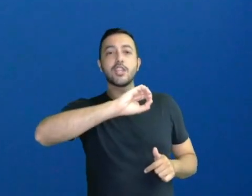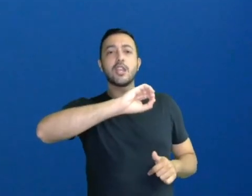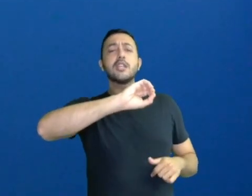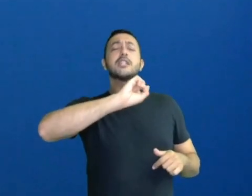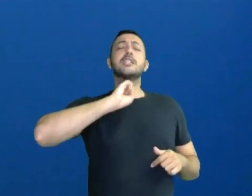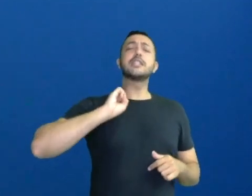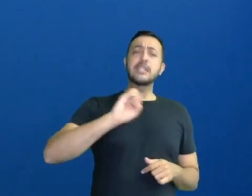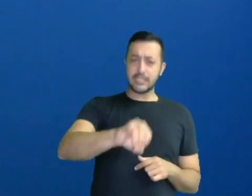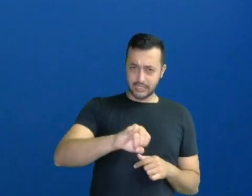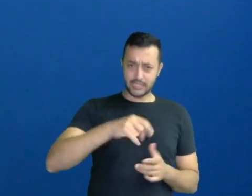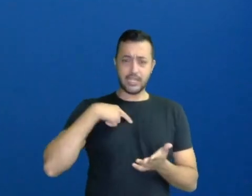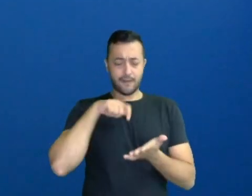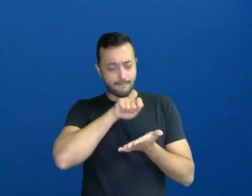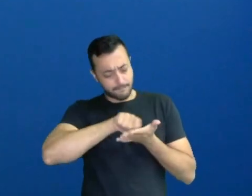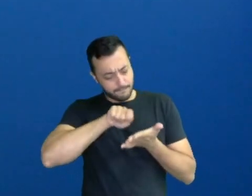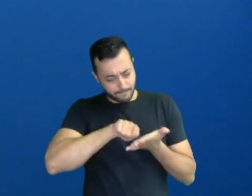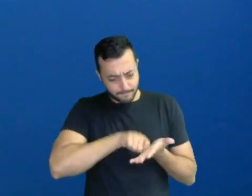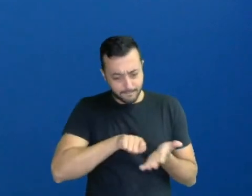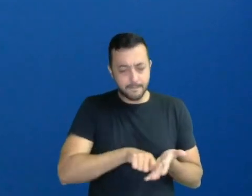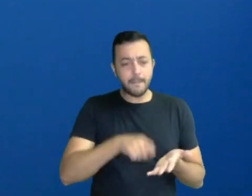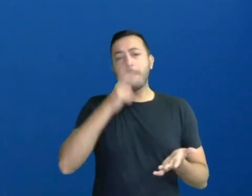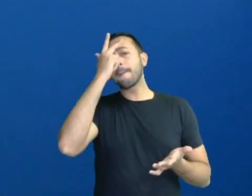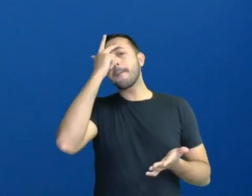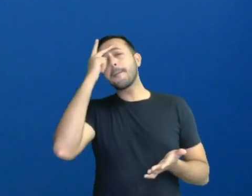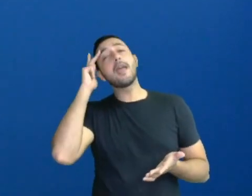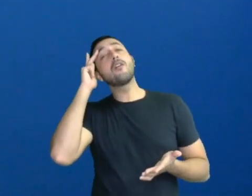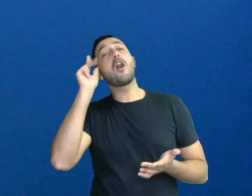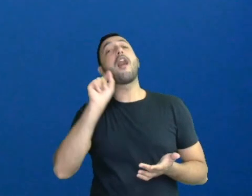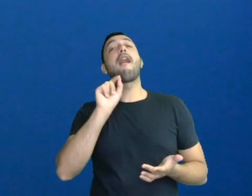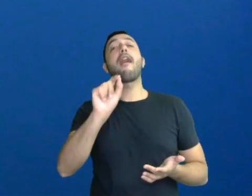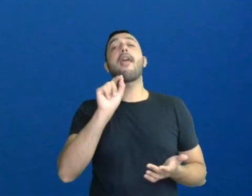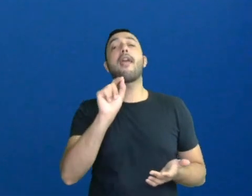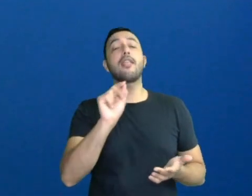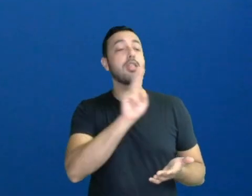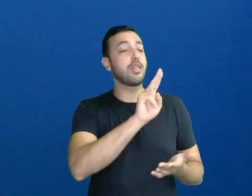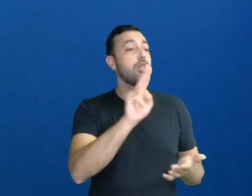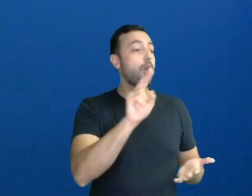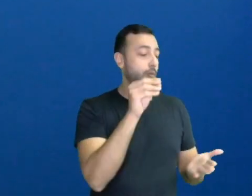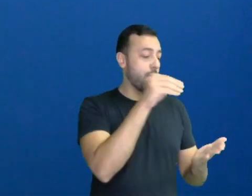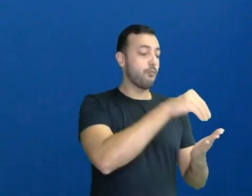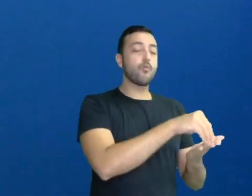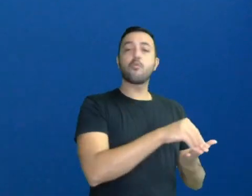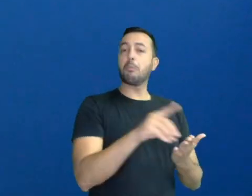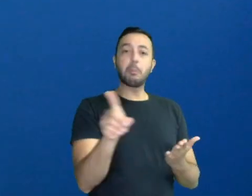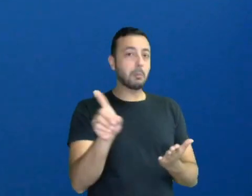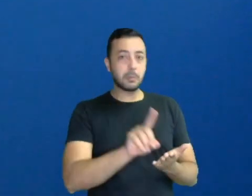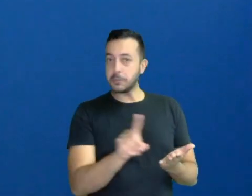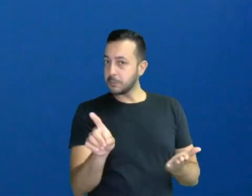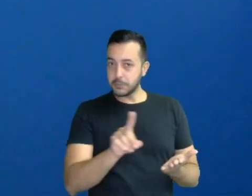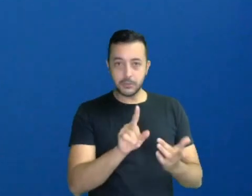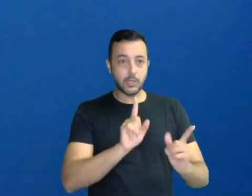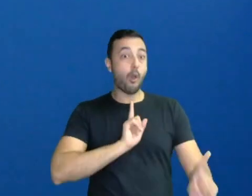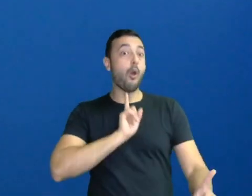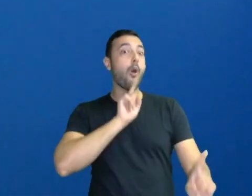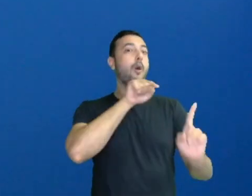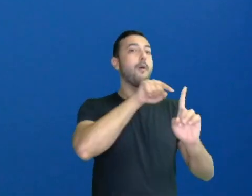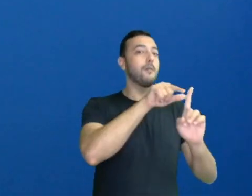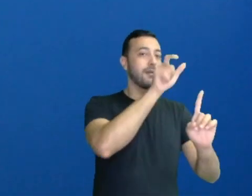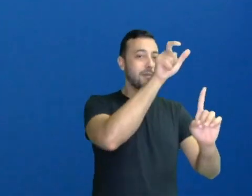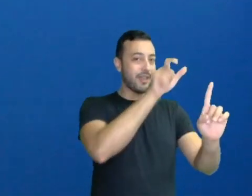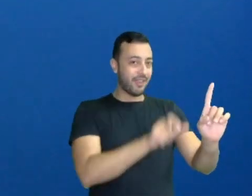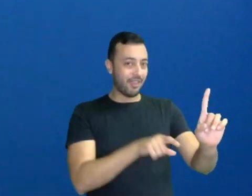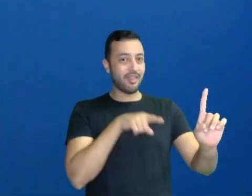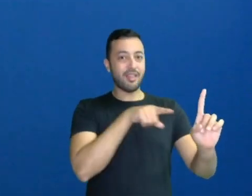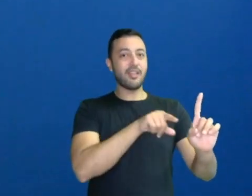escrevo esse bilhete e eu não digo para quem é né eu não digo quem o destinatário